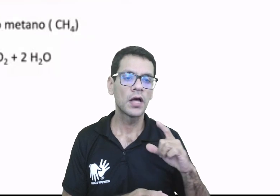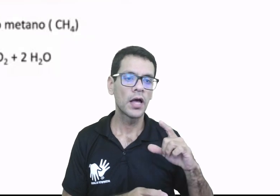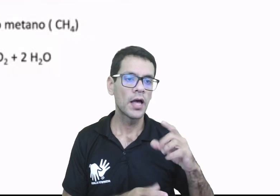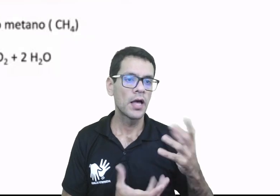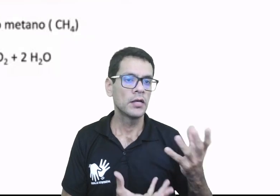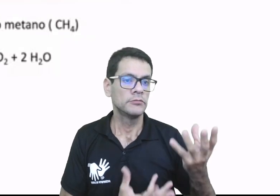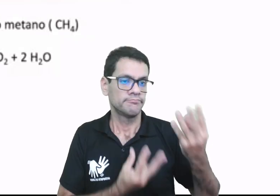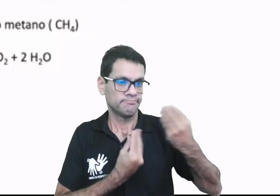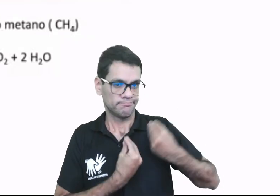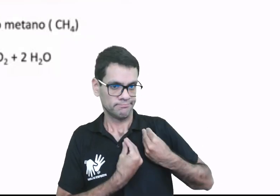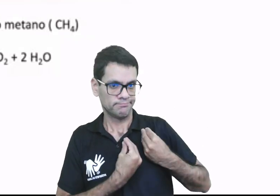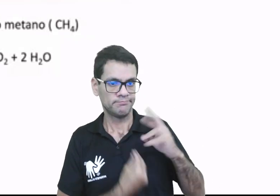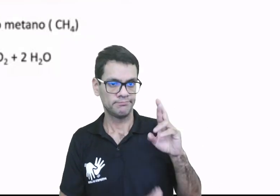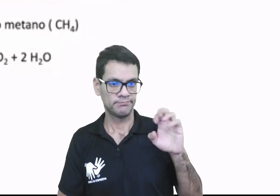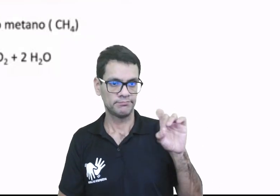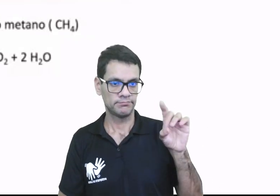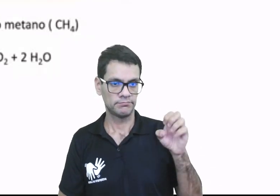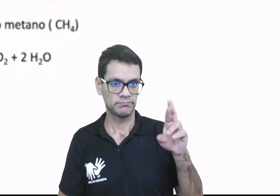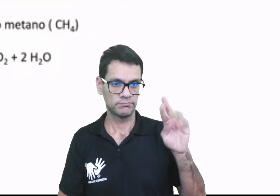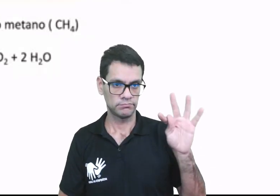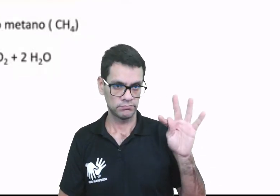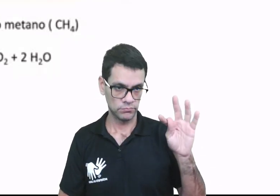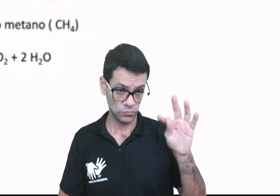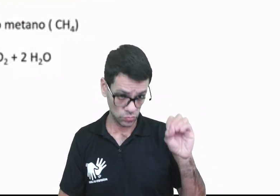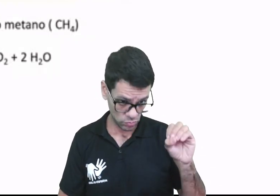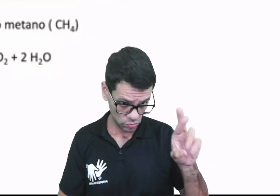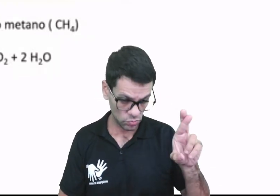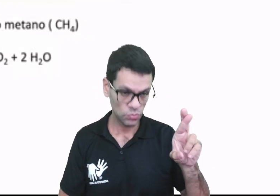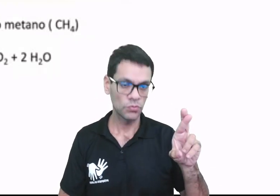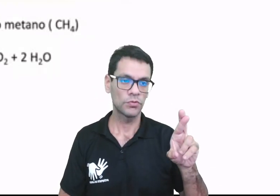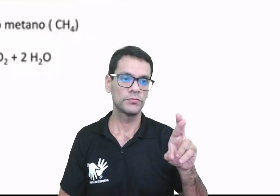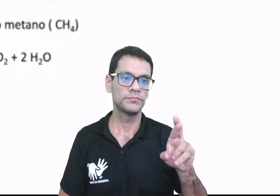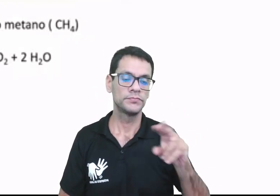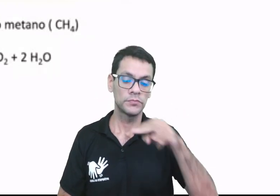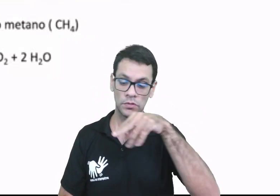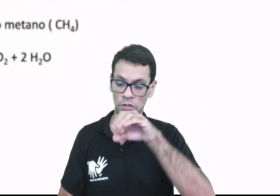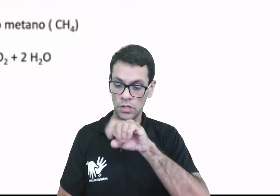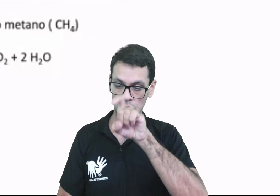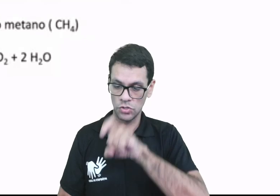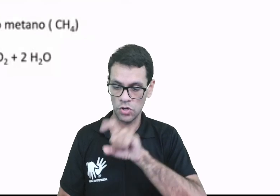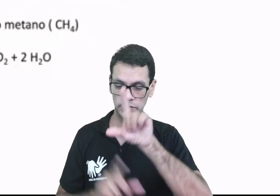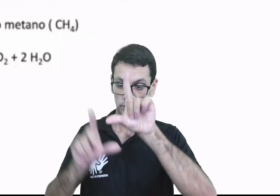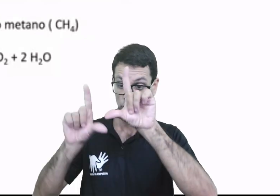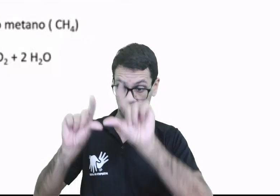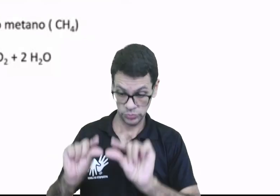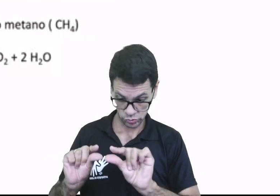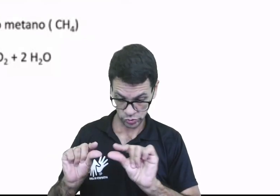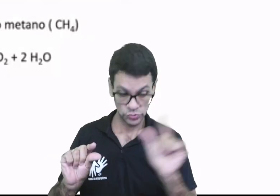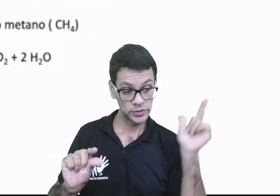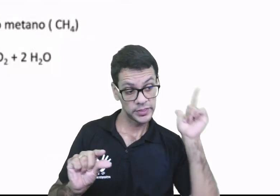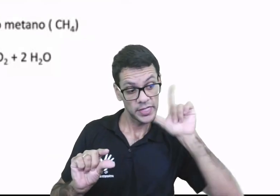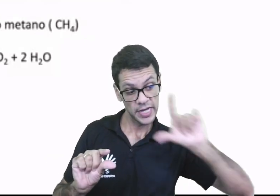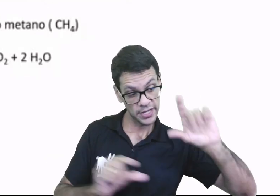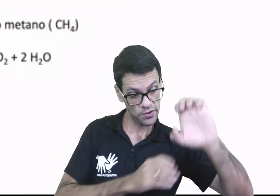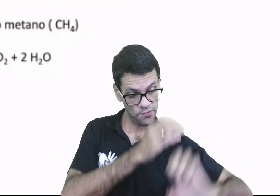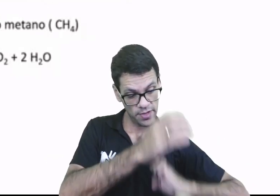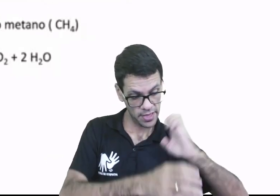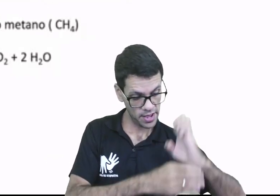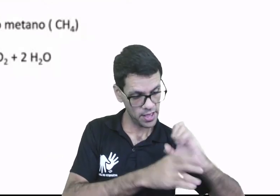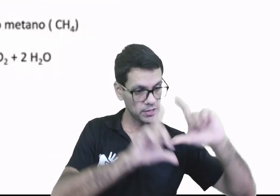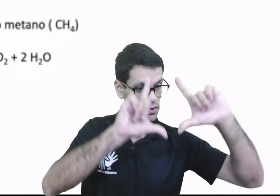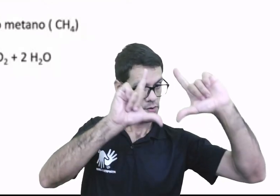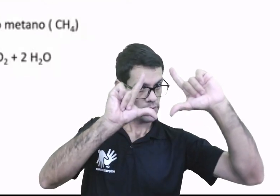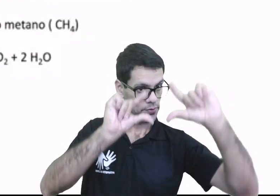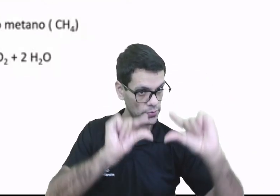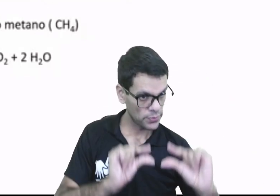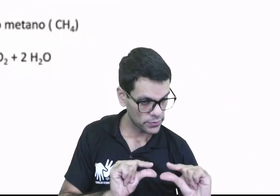agente redutor. NOx diminuiu, ganhou elétrons, né, ganhou carga negativa, então ocorreu uma